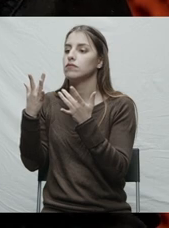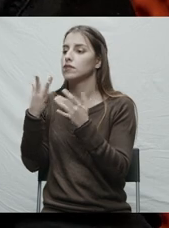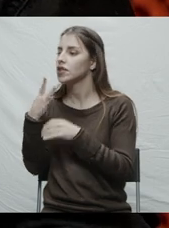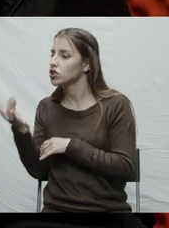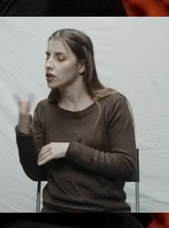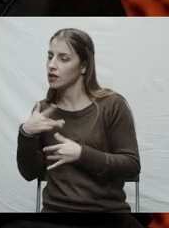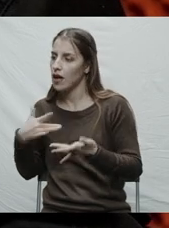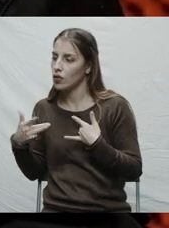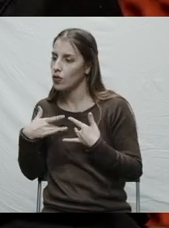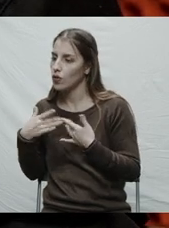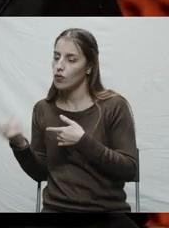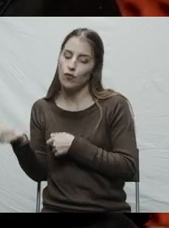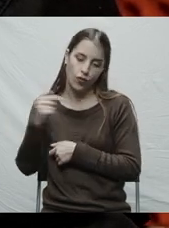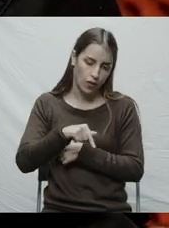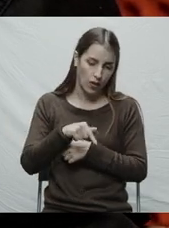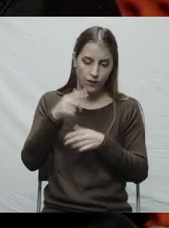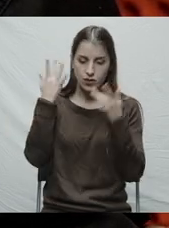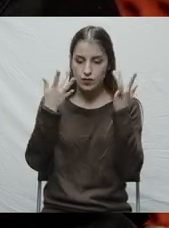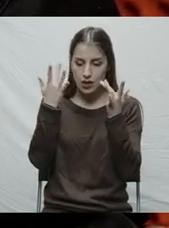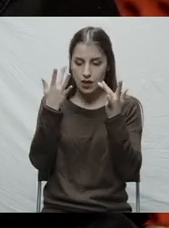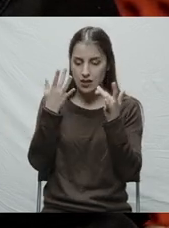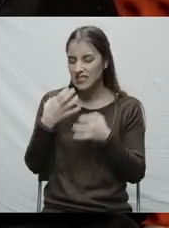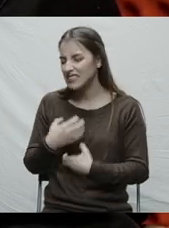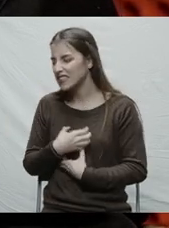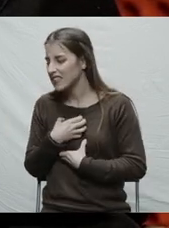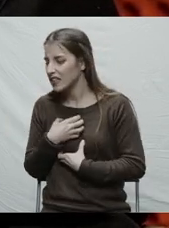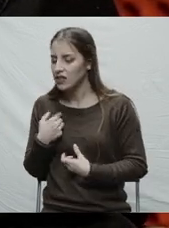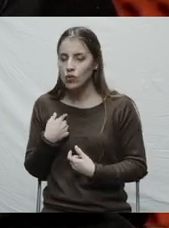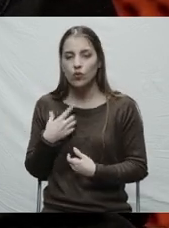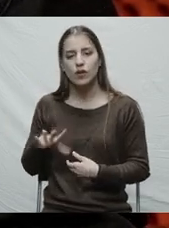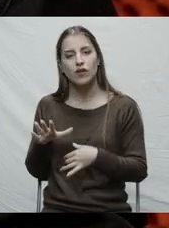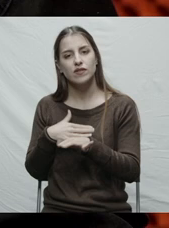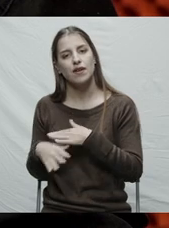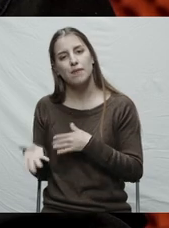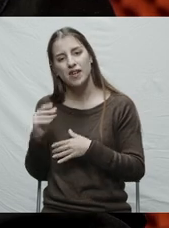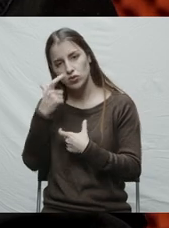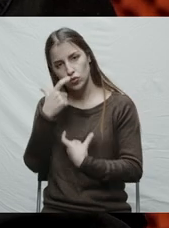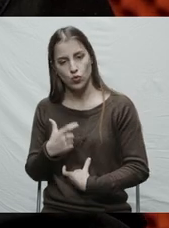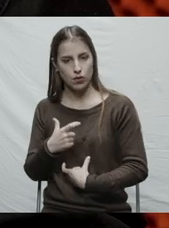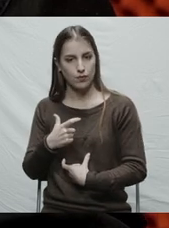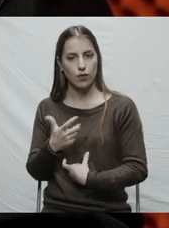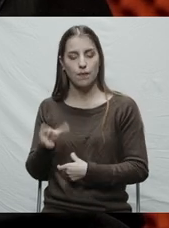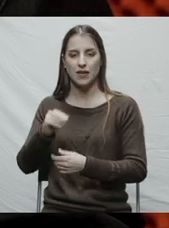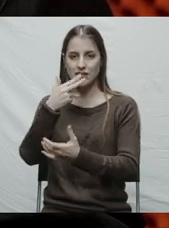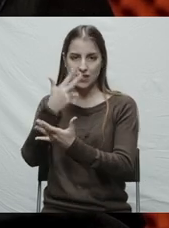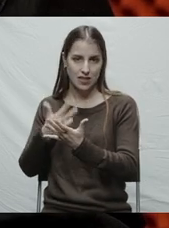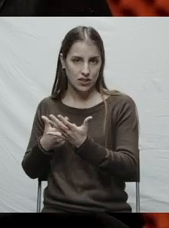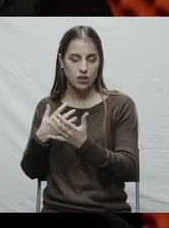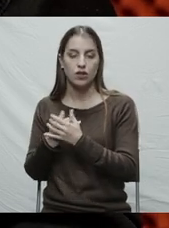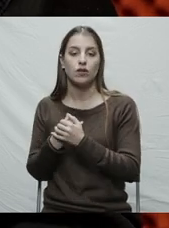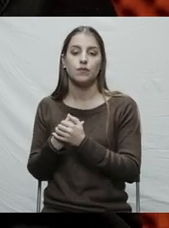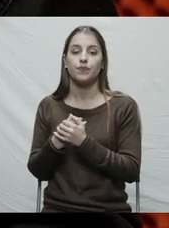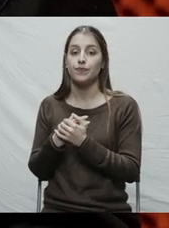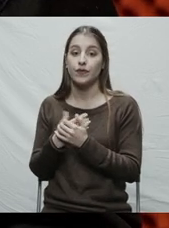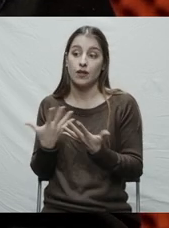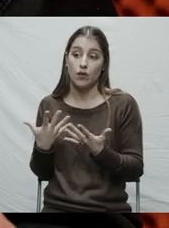E sentia que não ia continuar a estudar Filosofia, que, ou seja, queria fazer alguma coisa mais corporal e mais artística que o meu corpo pedia. E